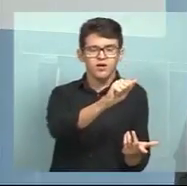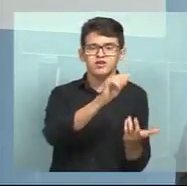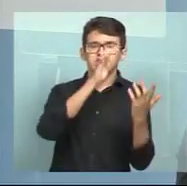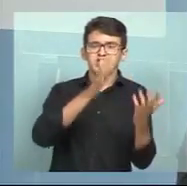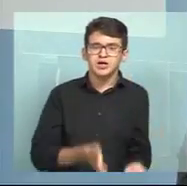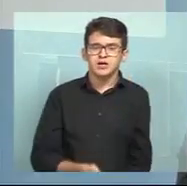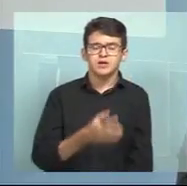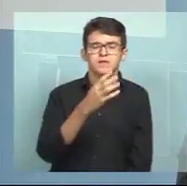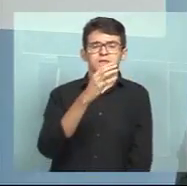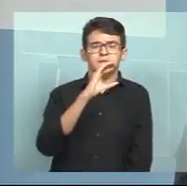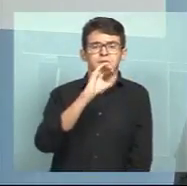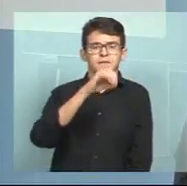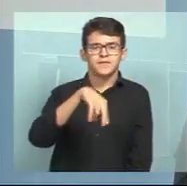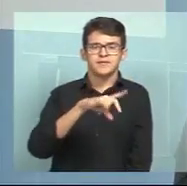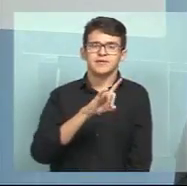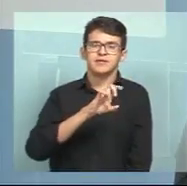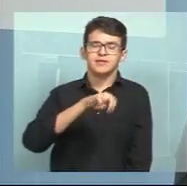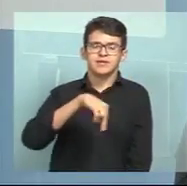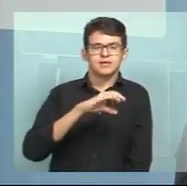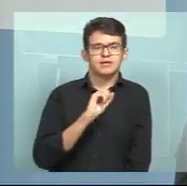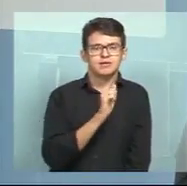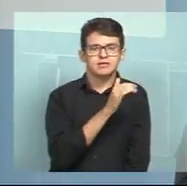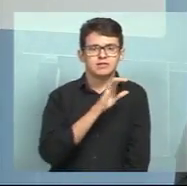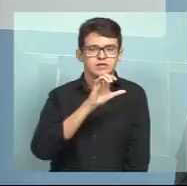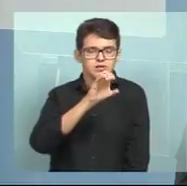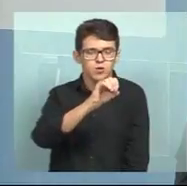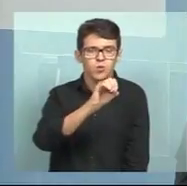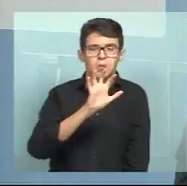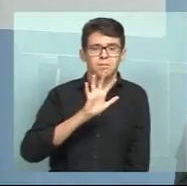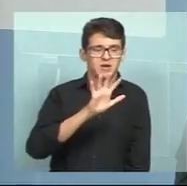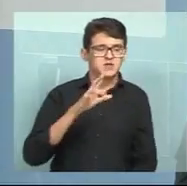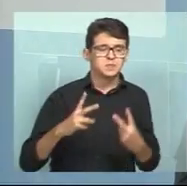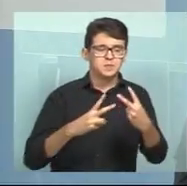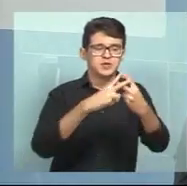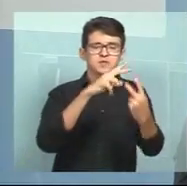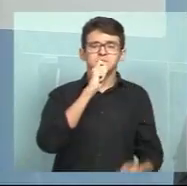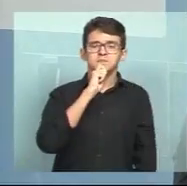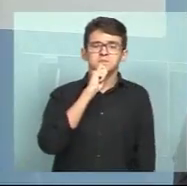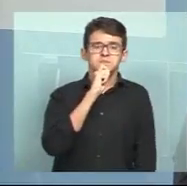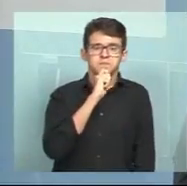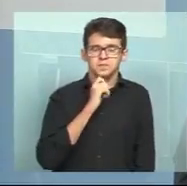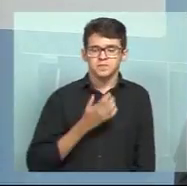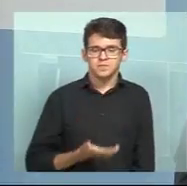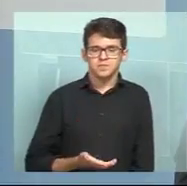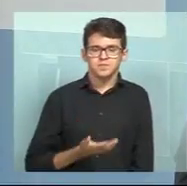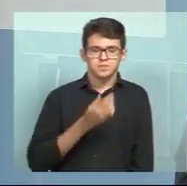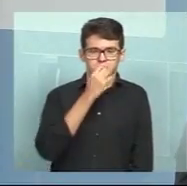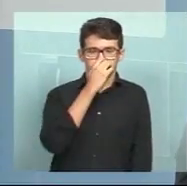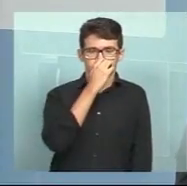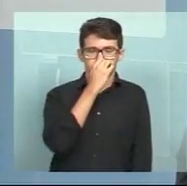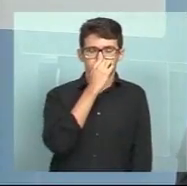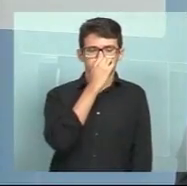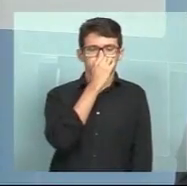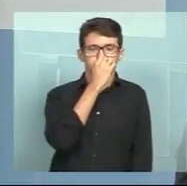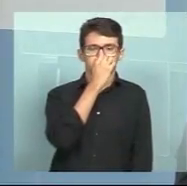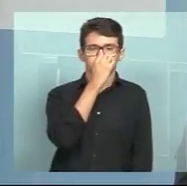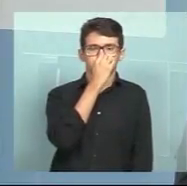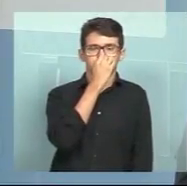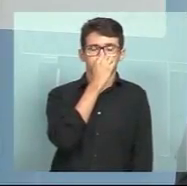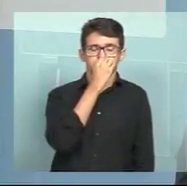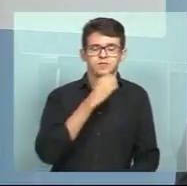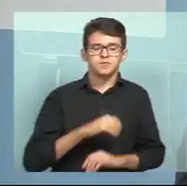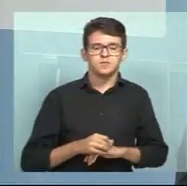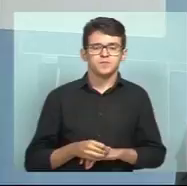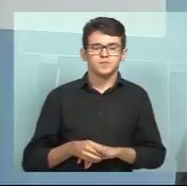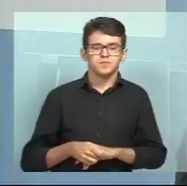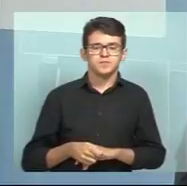do Rio, Sérgio Cabral, está preso há quase um ano. Há mais de um ano,